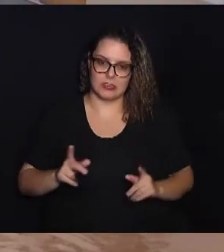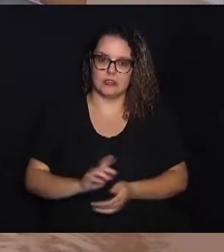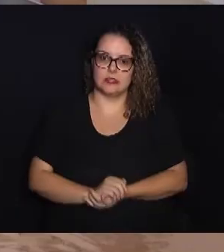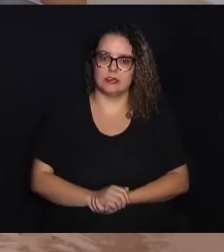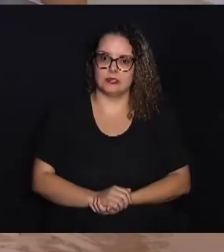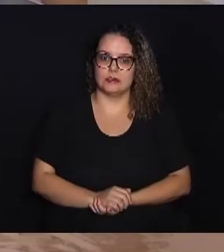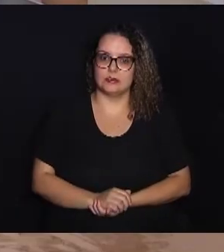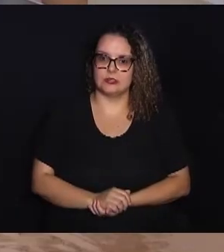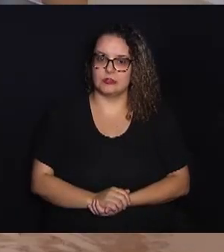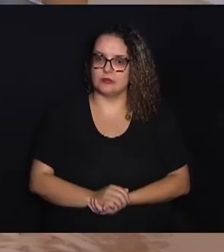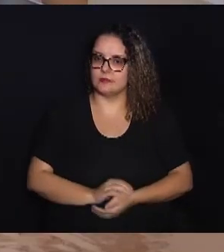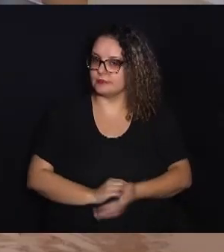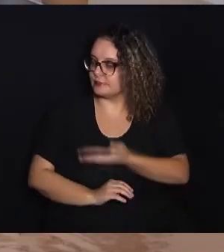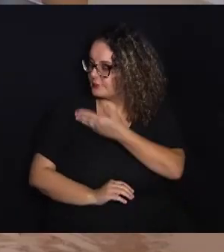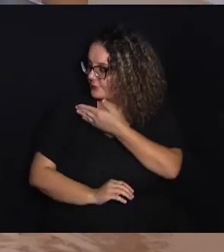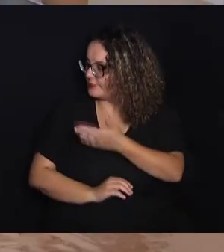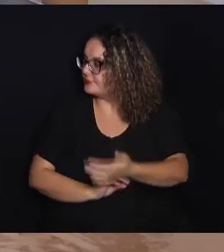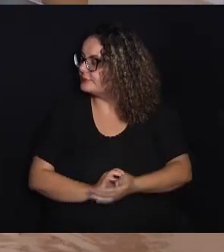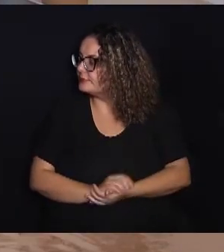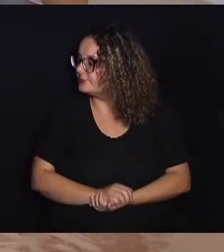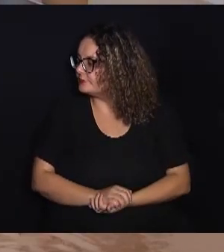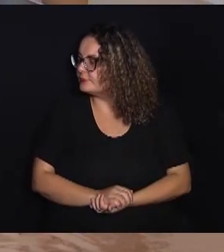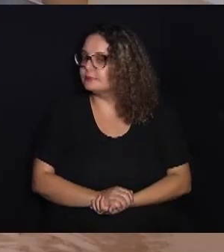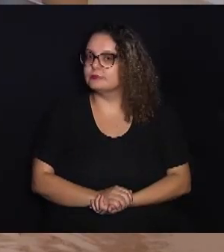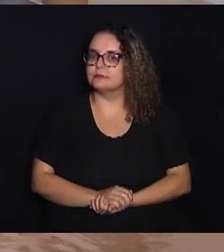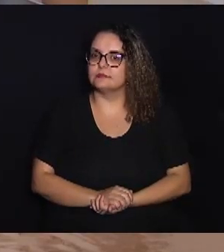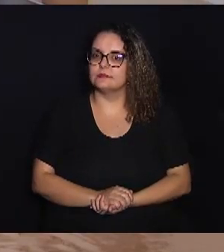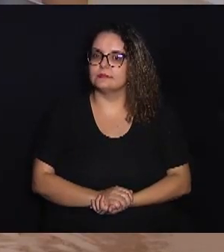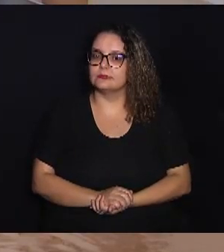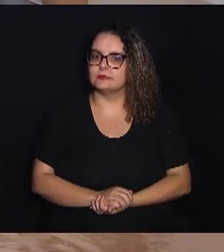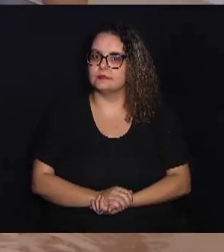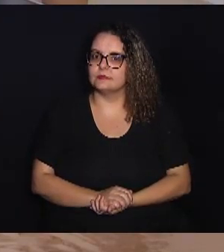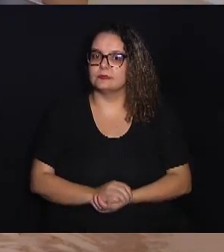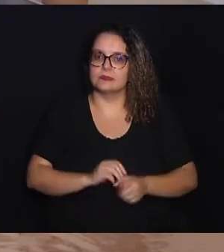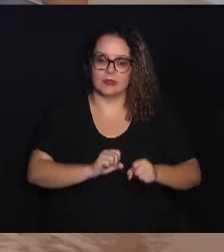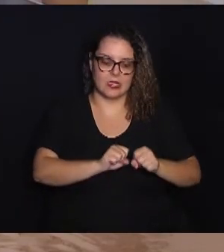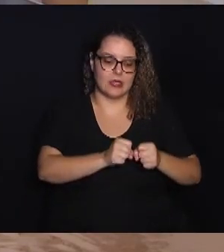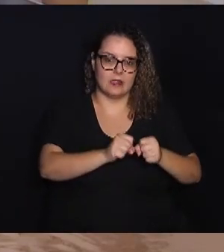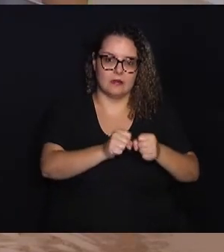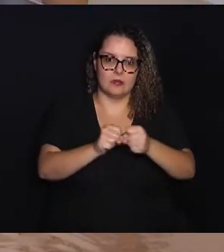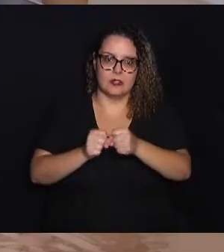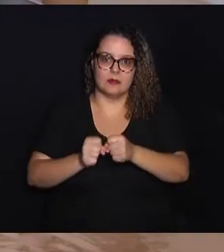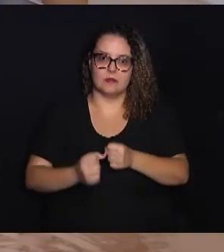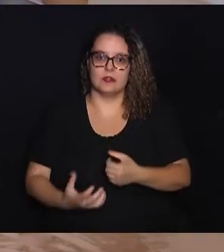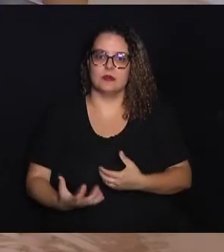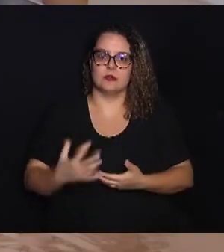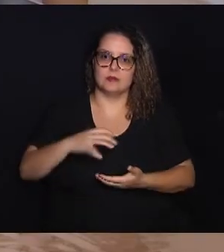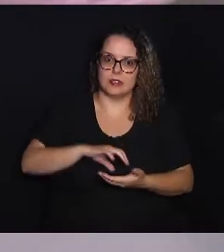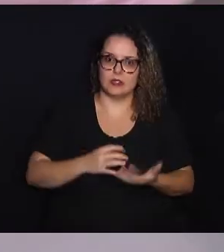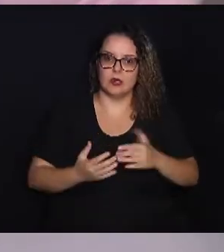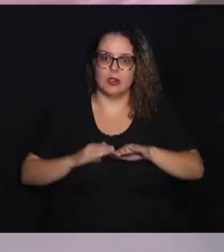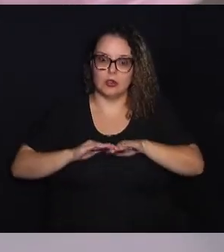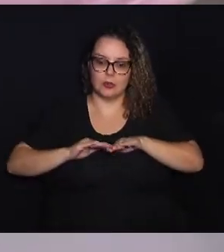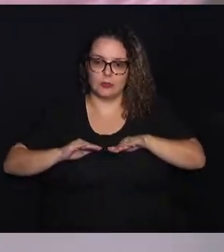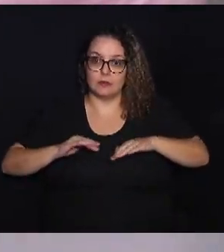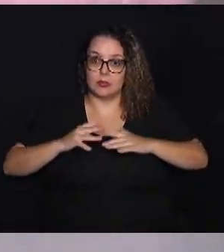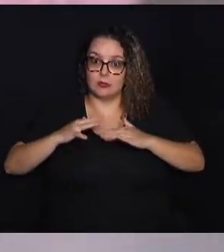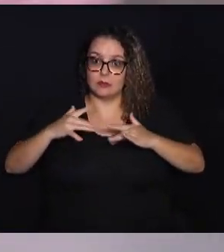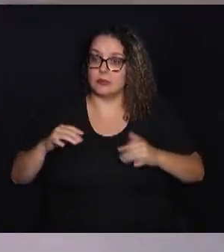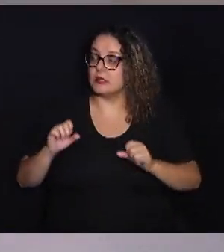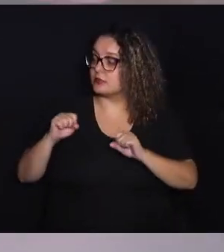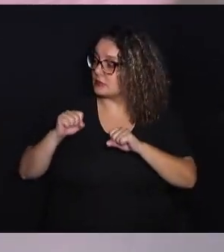leve. Então, pra gente que cria os acessórios e a gente gosta de conforto, né? Ninguém merece estar